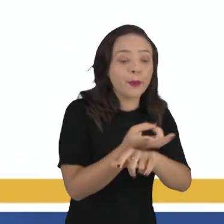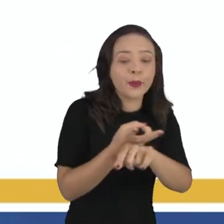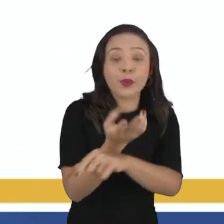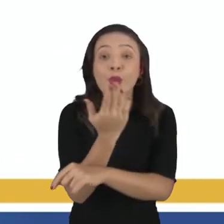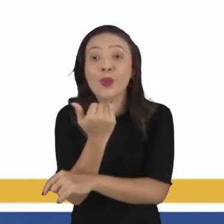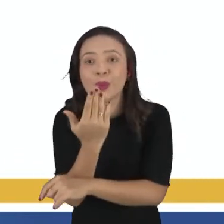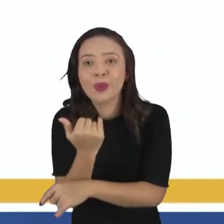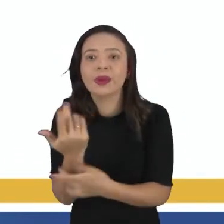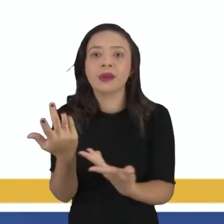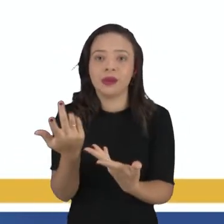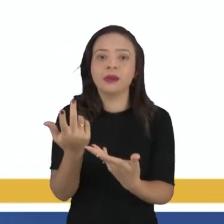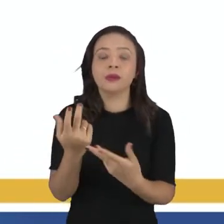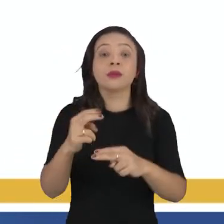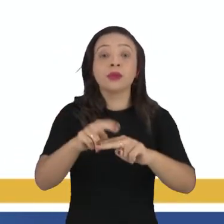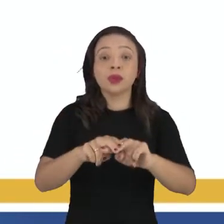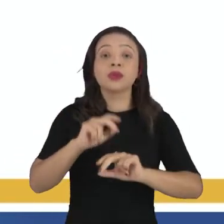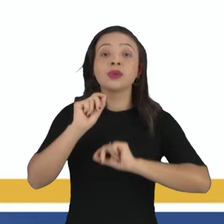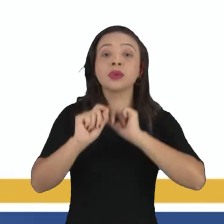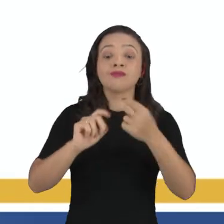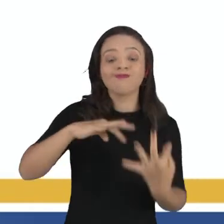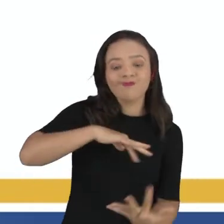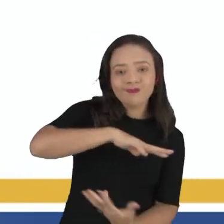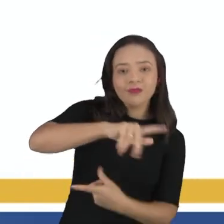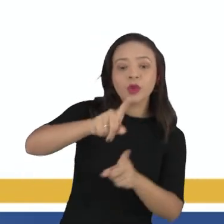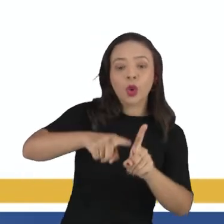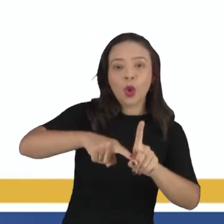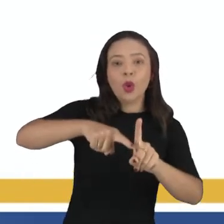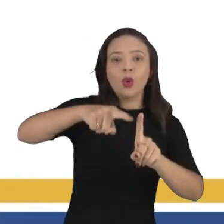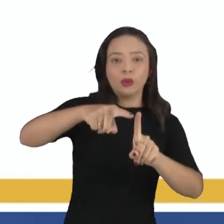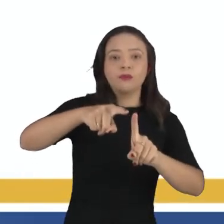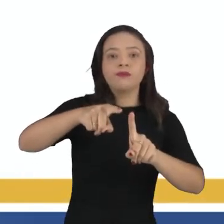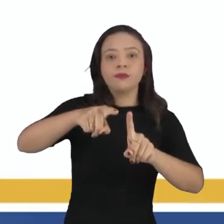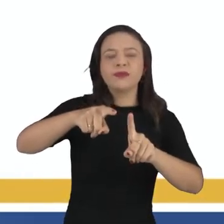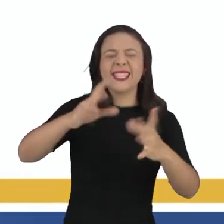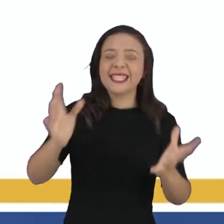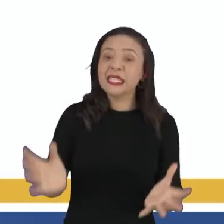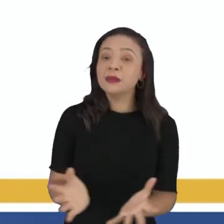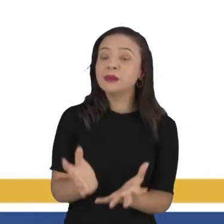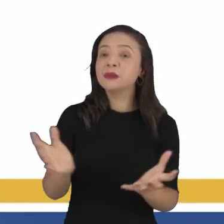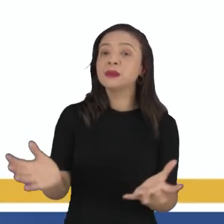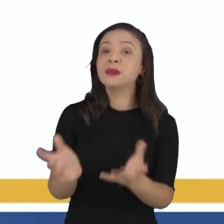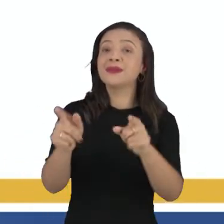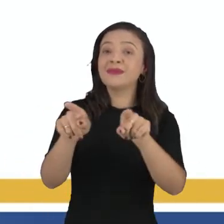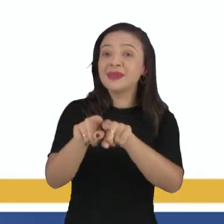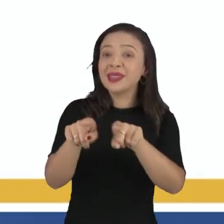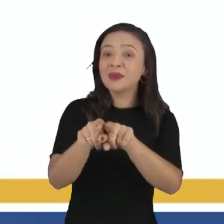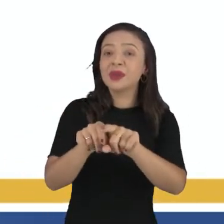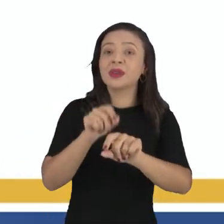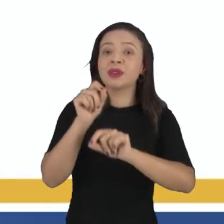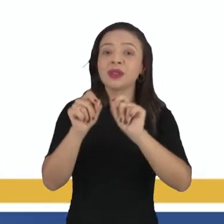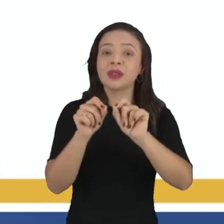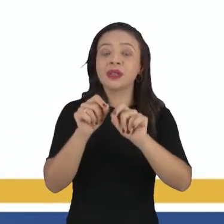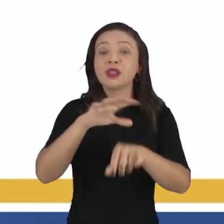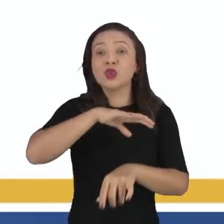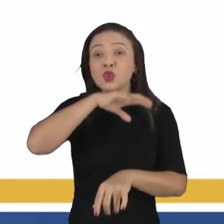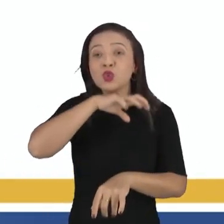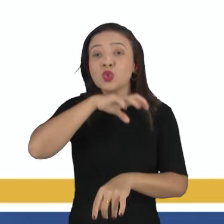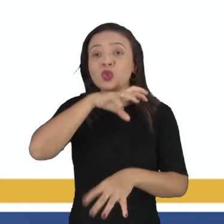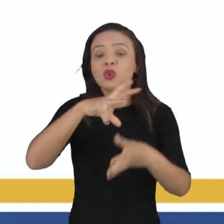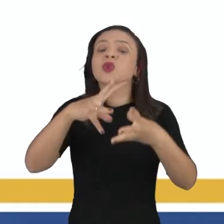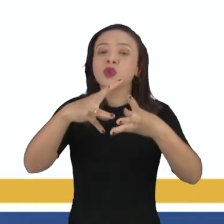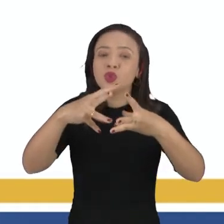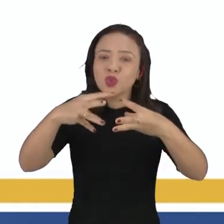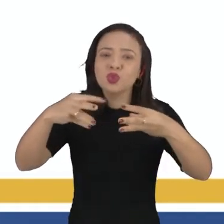alimento. Então, é comprovado que o aquecimento global, ele auxilia, né, ele impacta negativamente na extinção